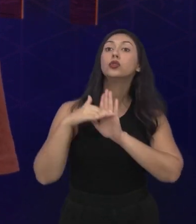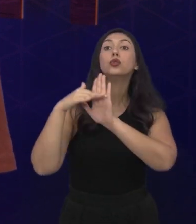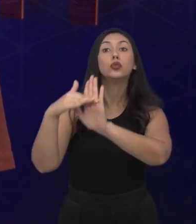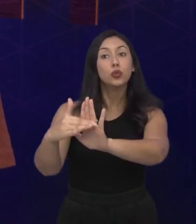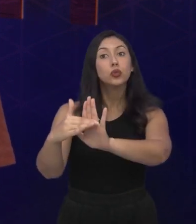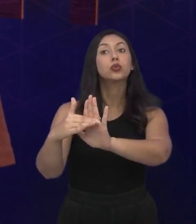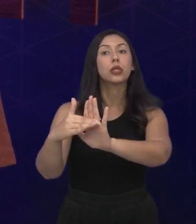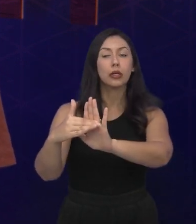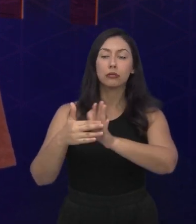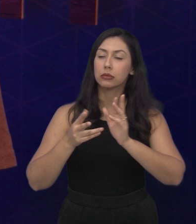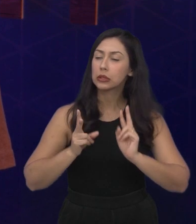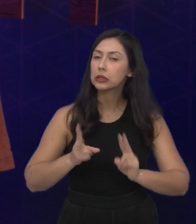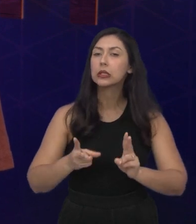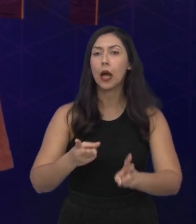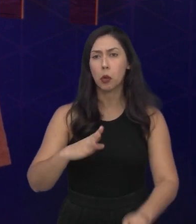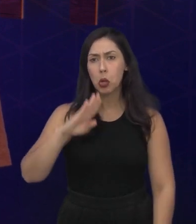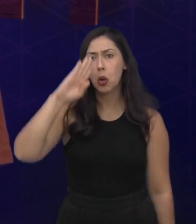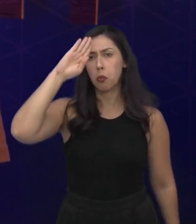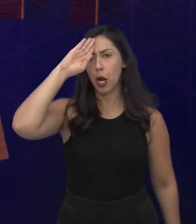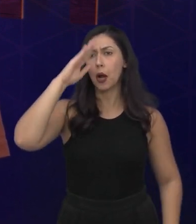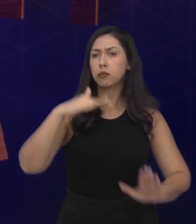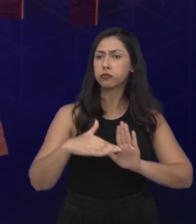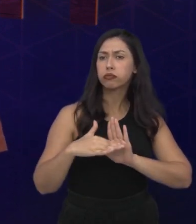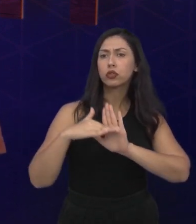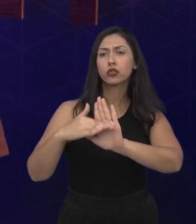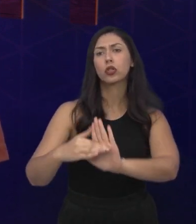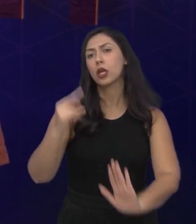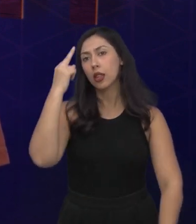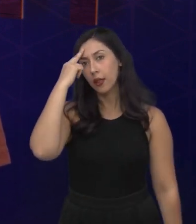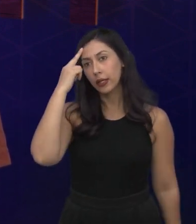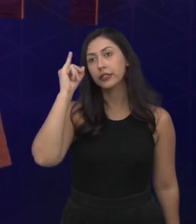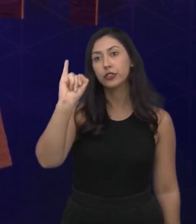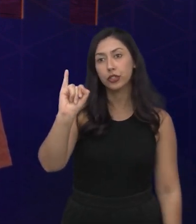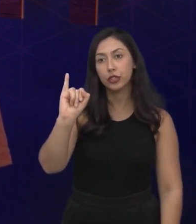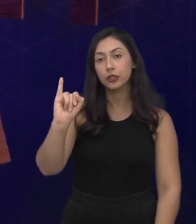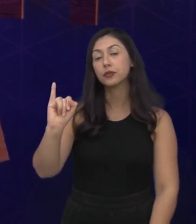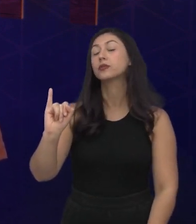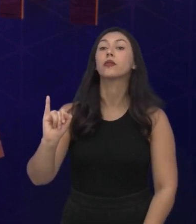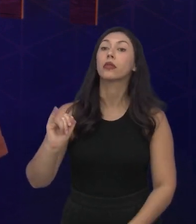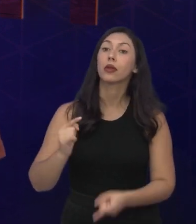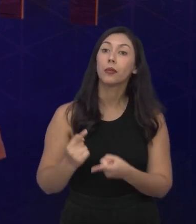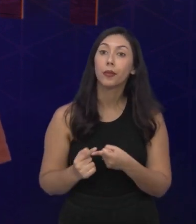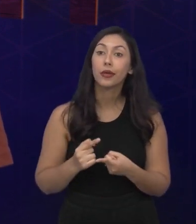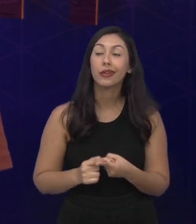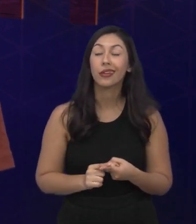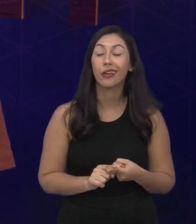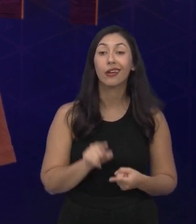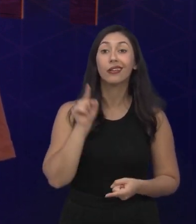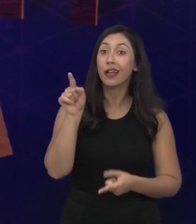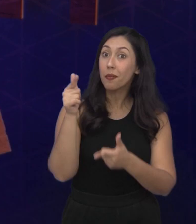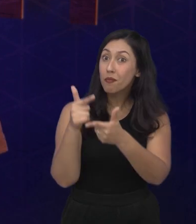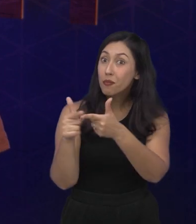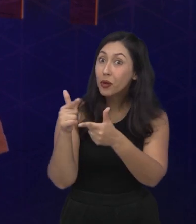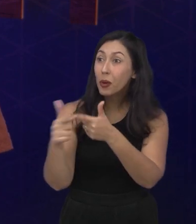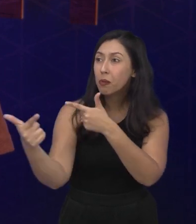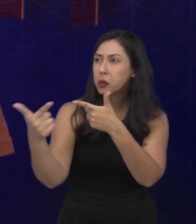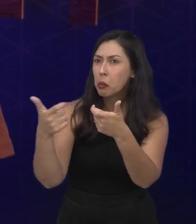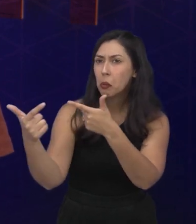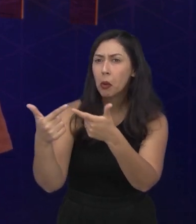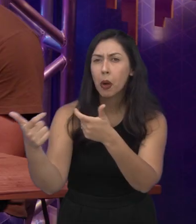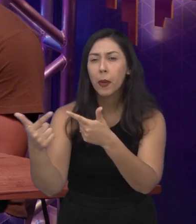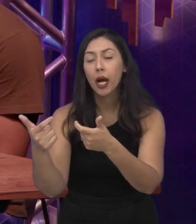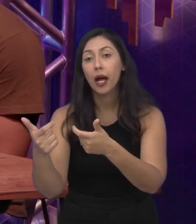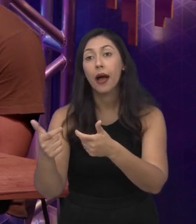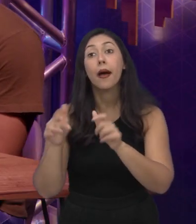fornece ajuda militar, né, lá no Haiti para um problema de guerra civil